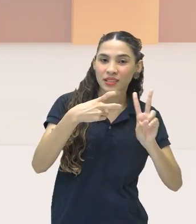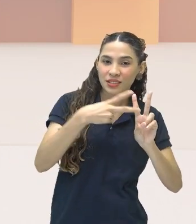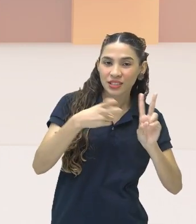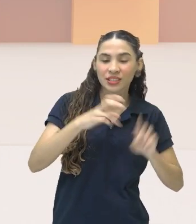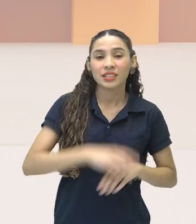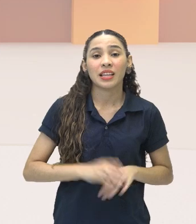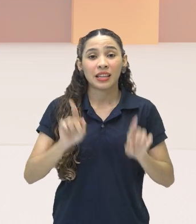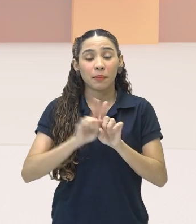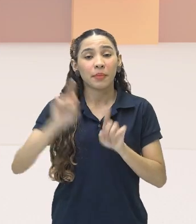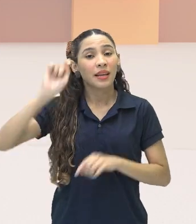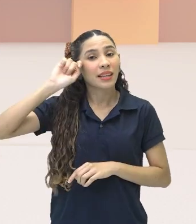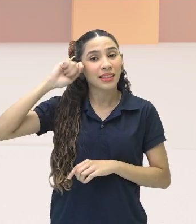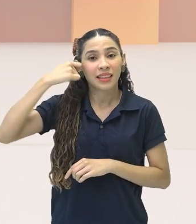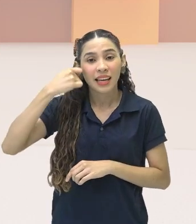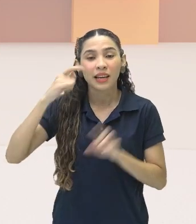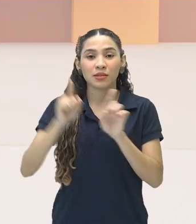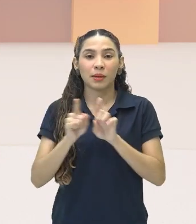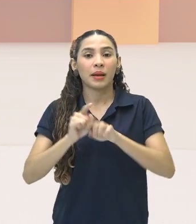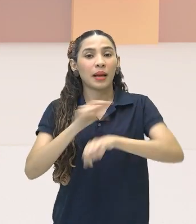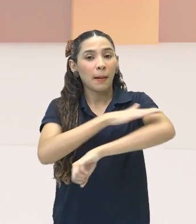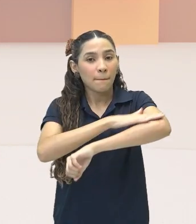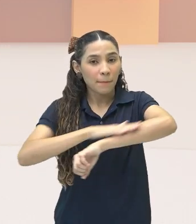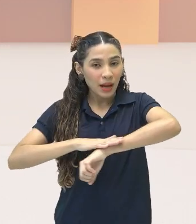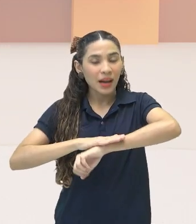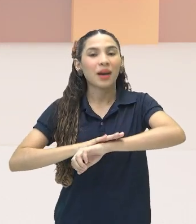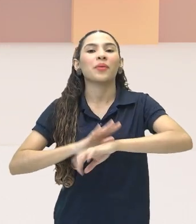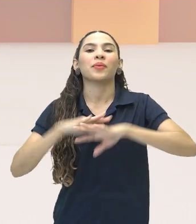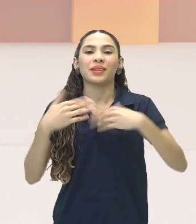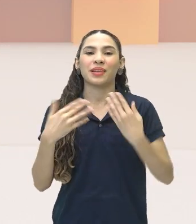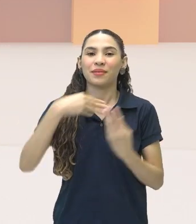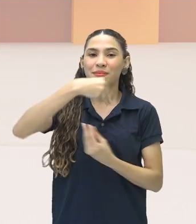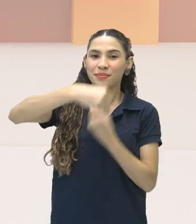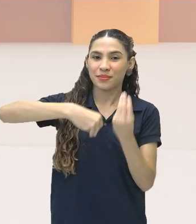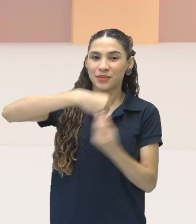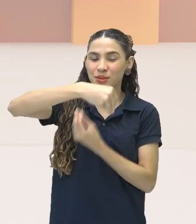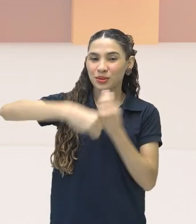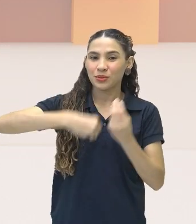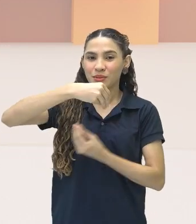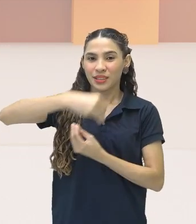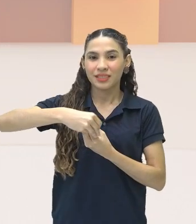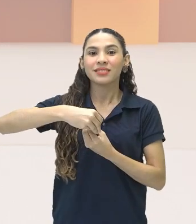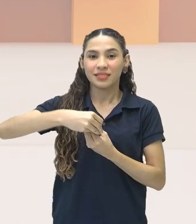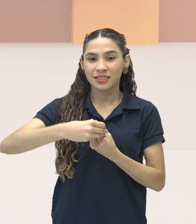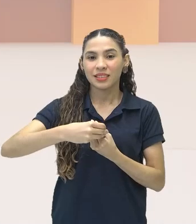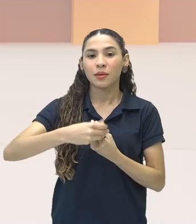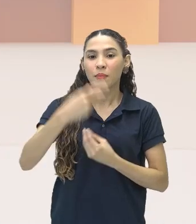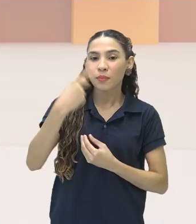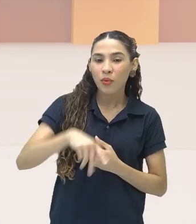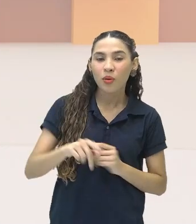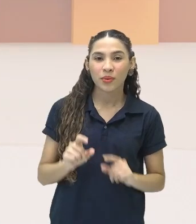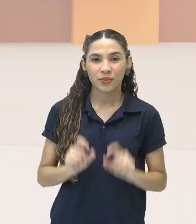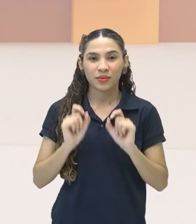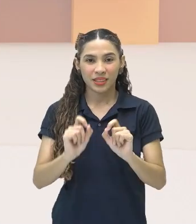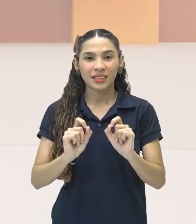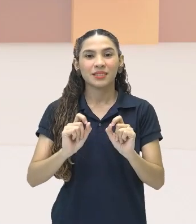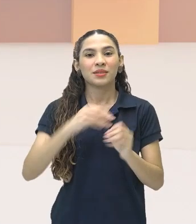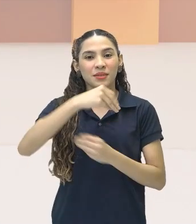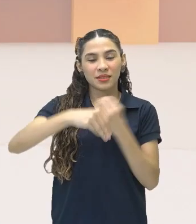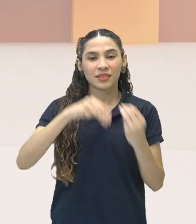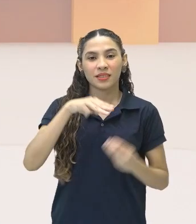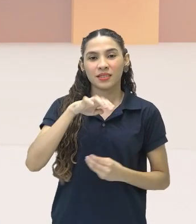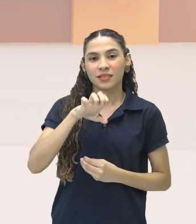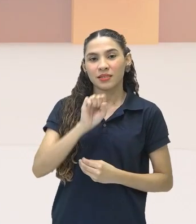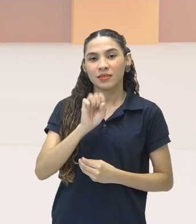Indígenas, negros, brancos. Essa mistura toda aqui fazem os